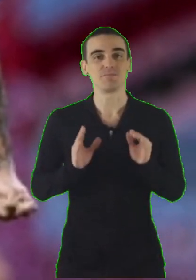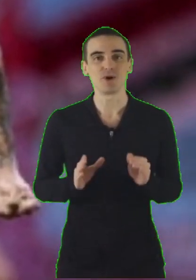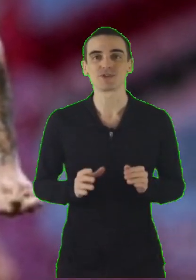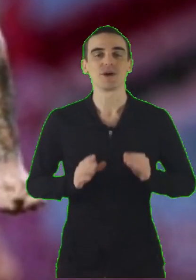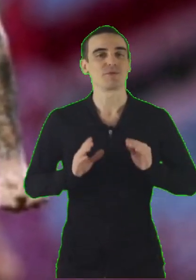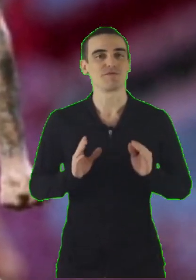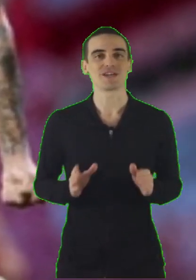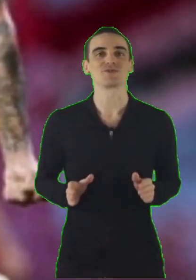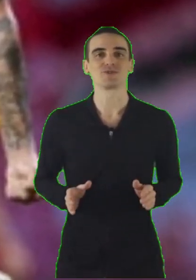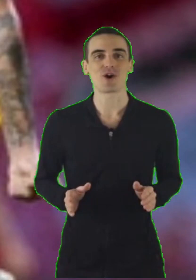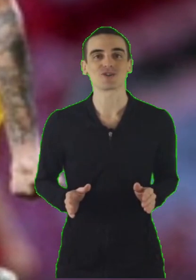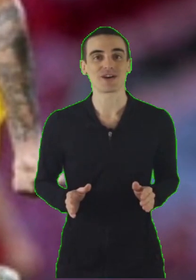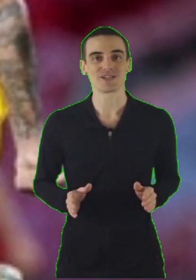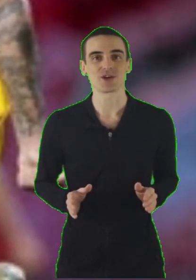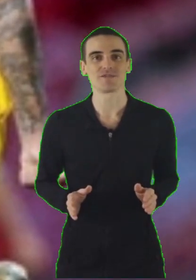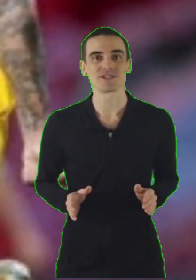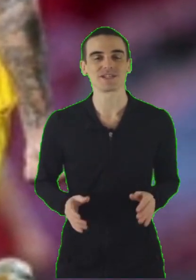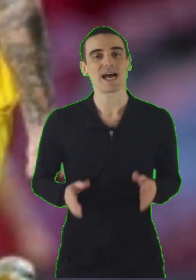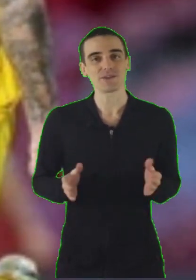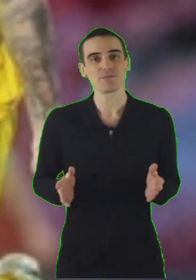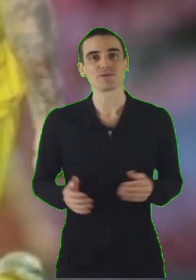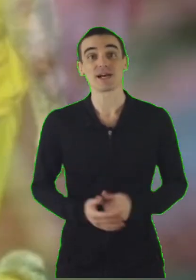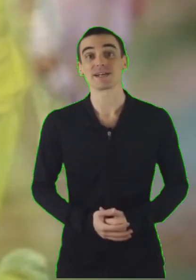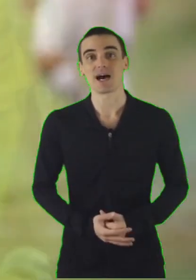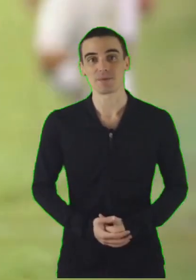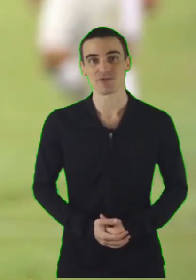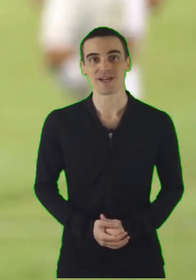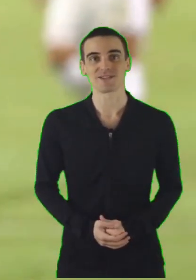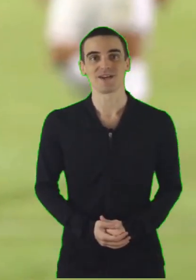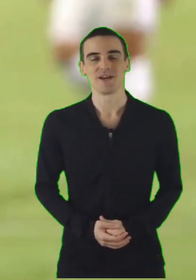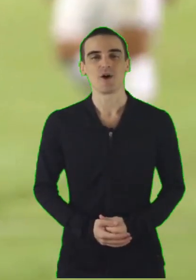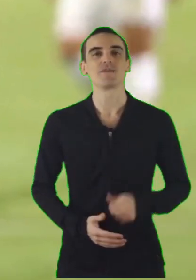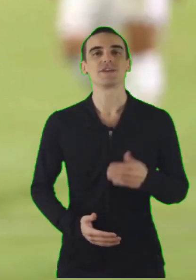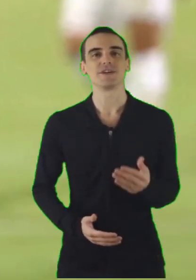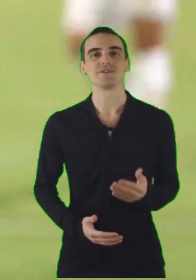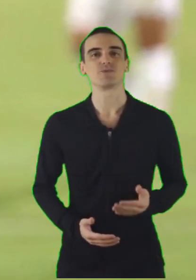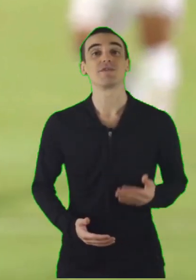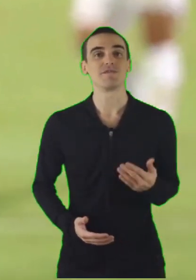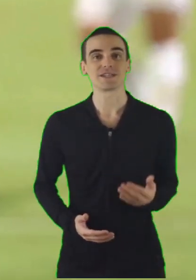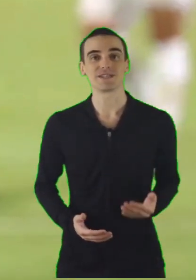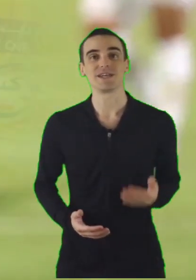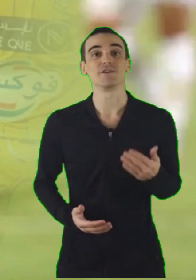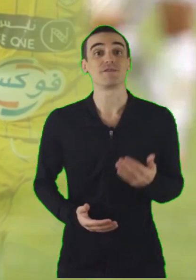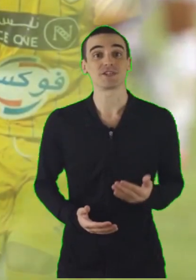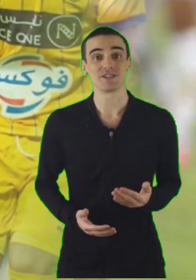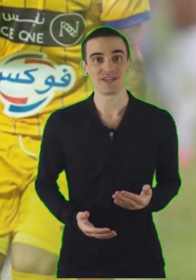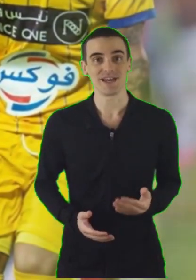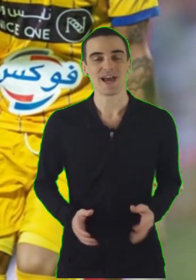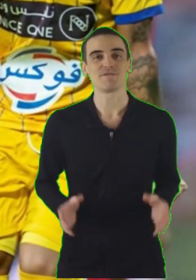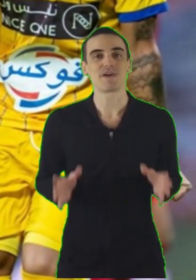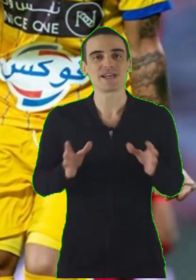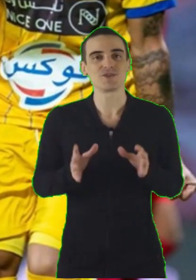nacionalidade Paraguaia atualmente Ele está na sua terceira temporada no alto Avon na Arábia Saudita onde tem se destacado